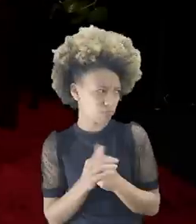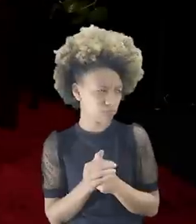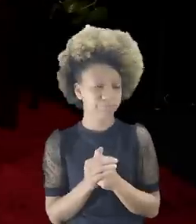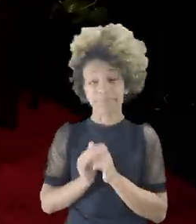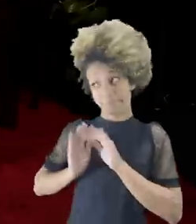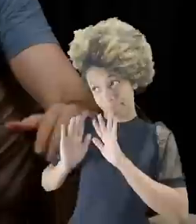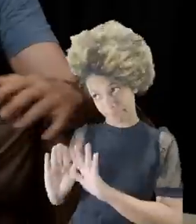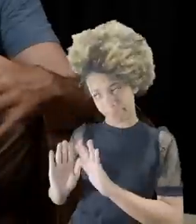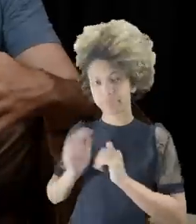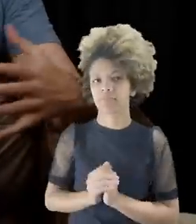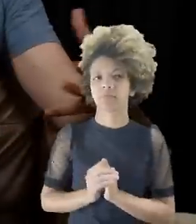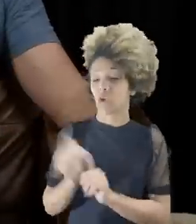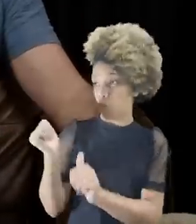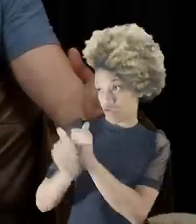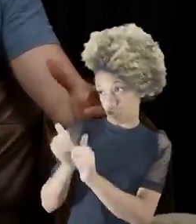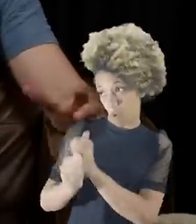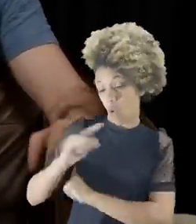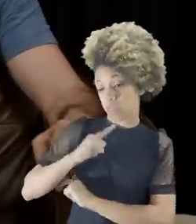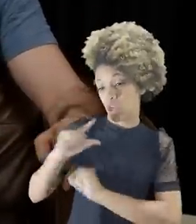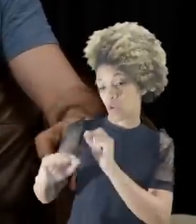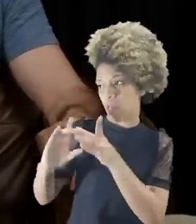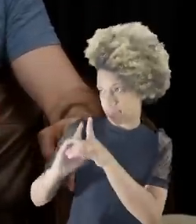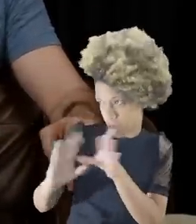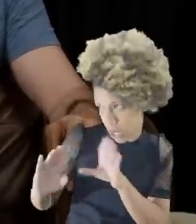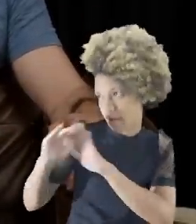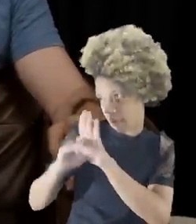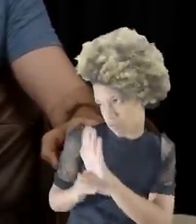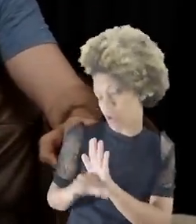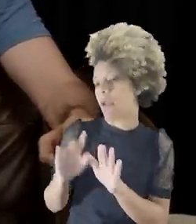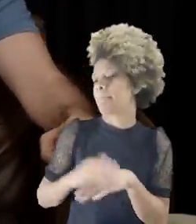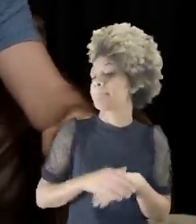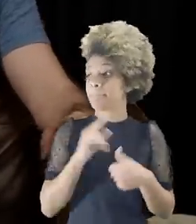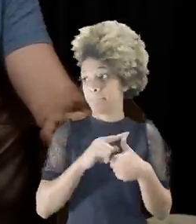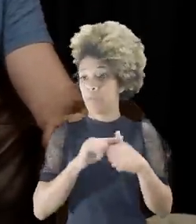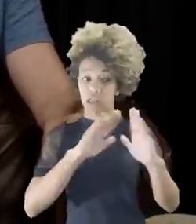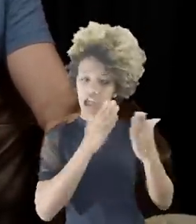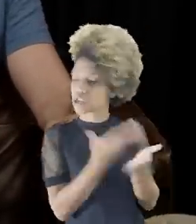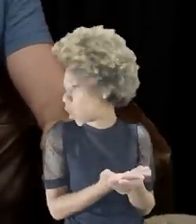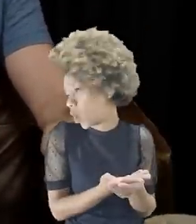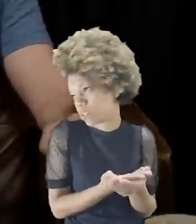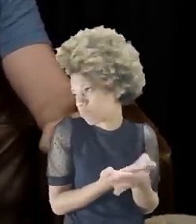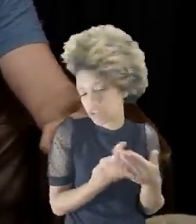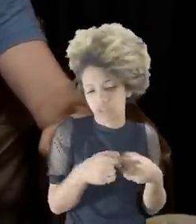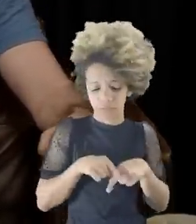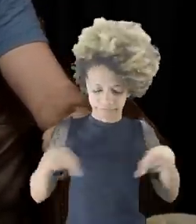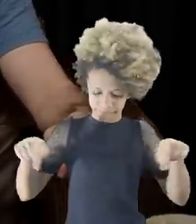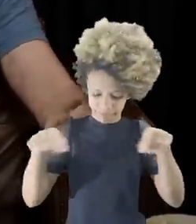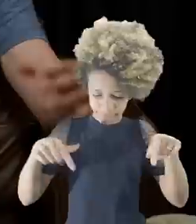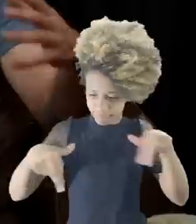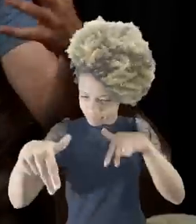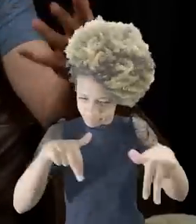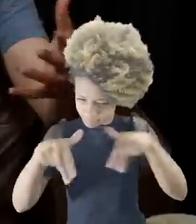então o futebol ele tem mais essa questão democrática mesmo que se joga na escola mesmo que seja peladinha ali né Aí